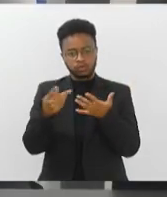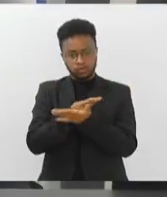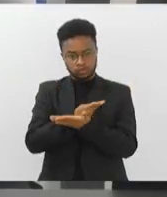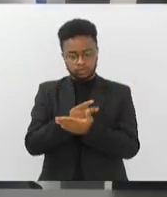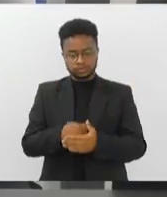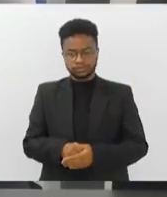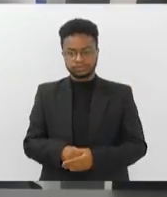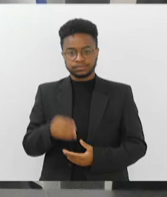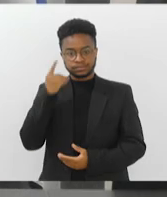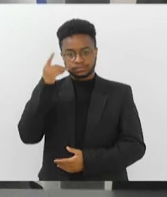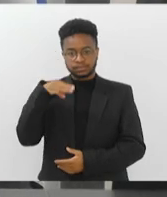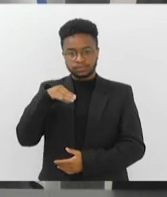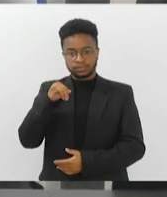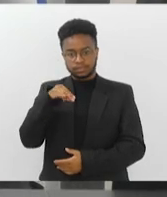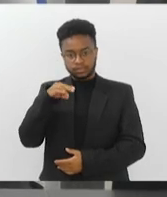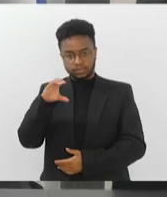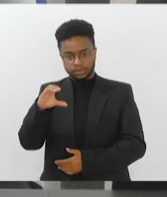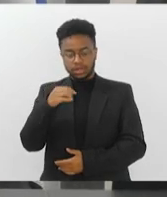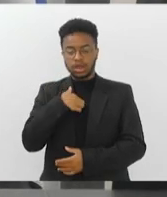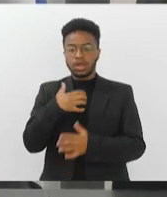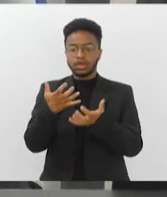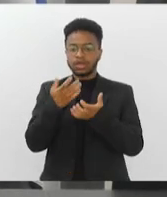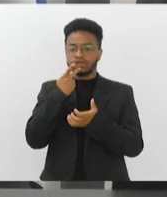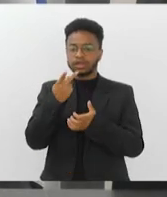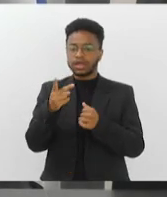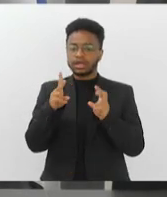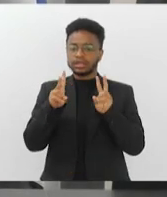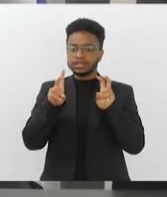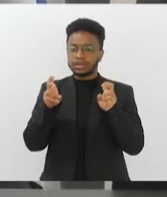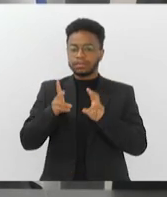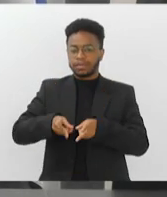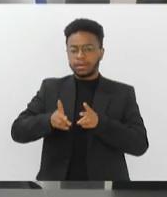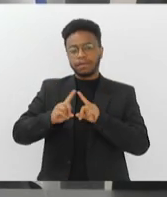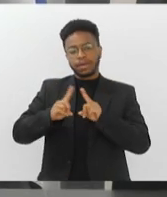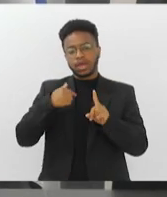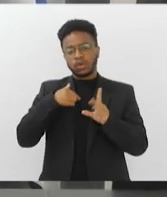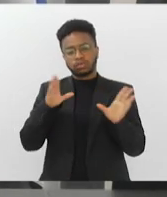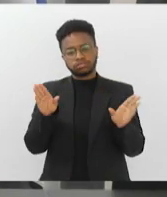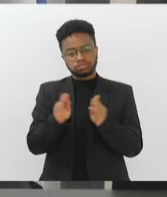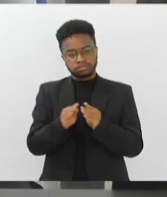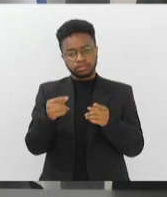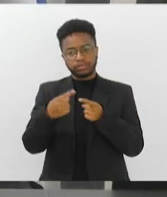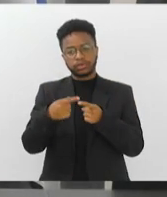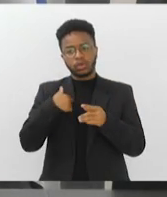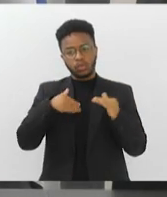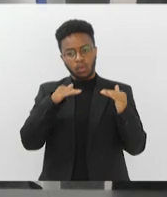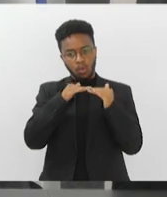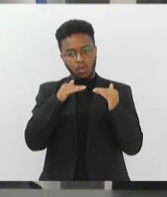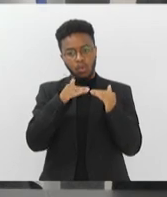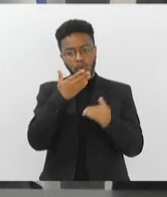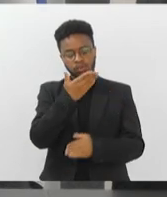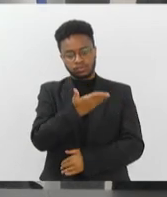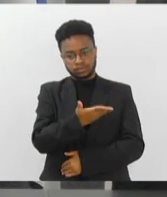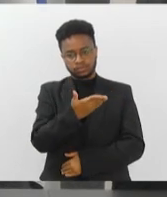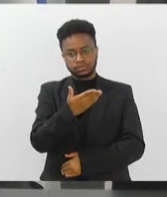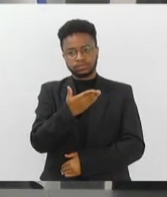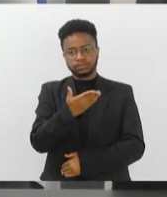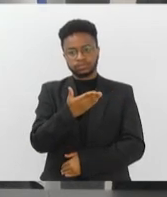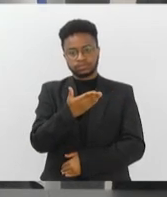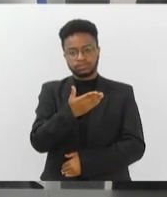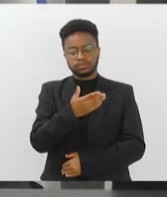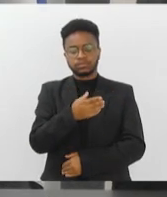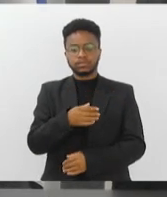Mink. Presidente, eu quero falar sobre o mesmo tema, mas serei mais breve, até porque concordo 100% com o histórico,